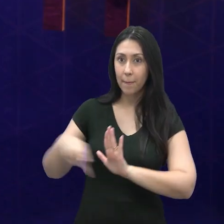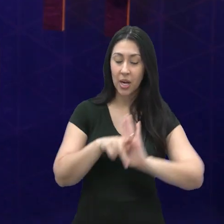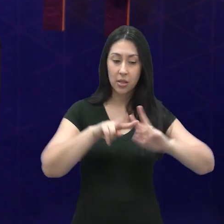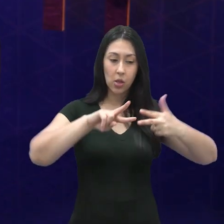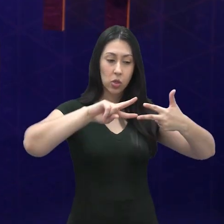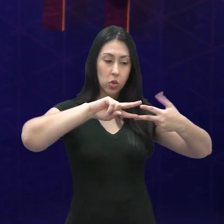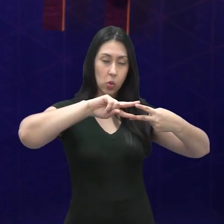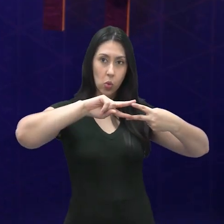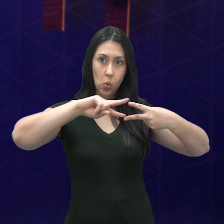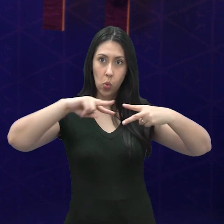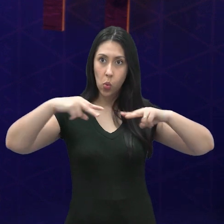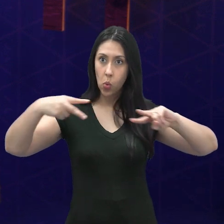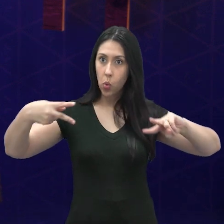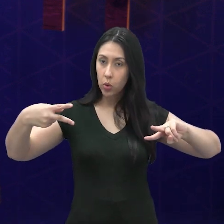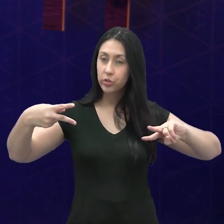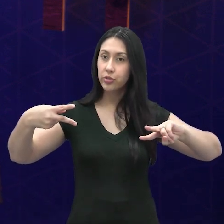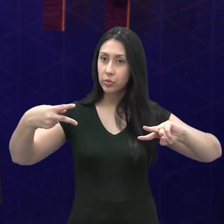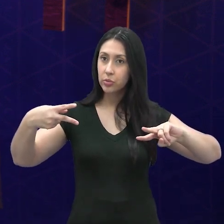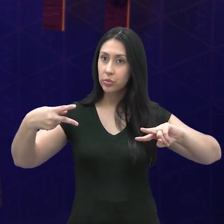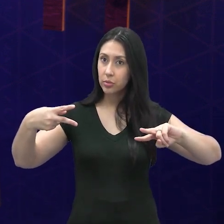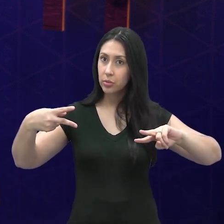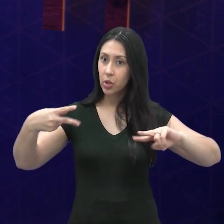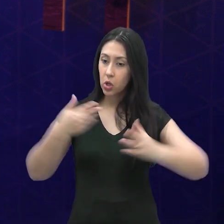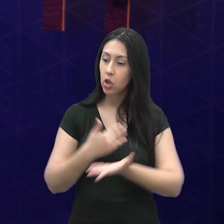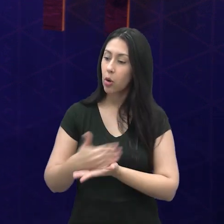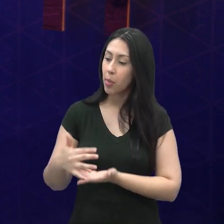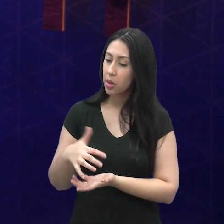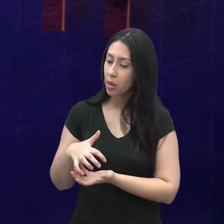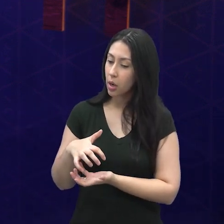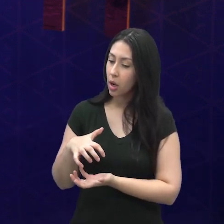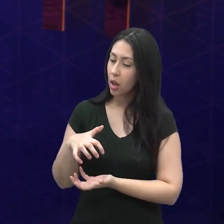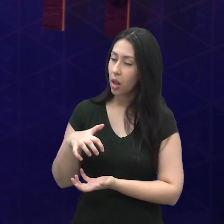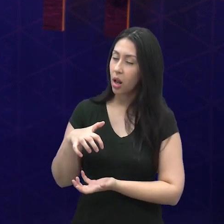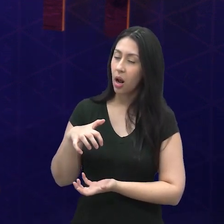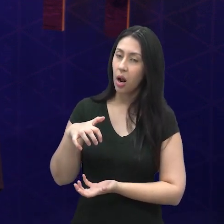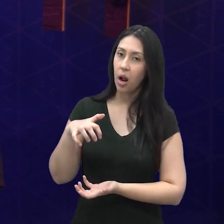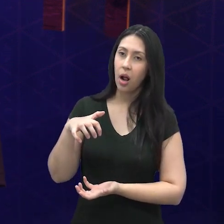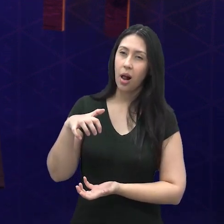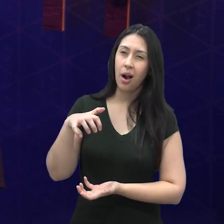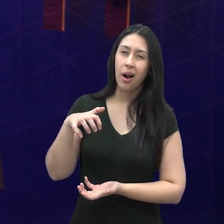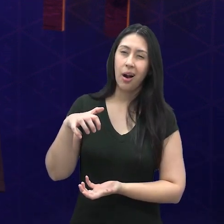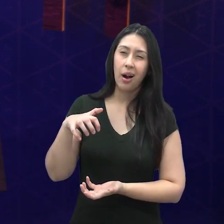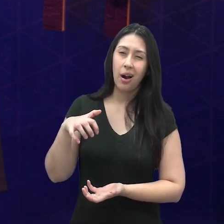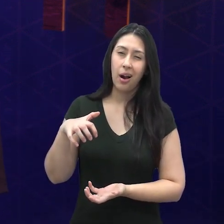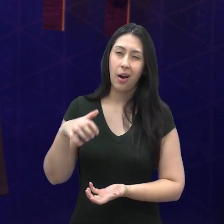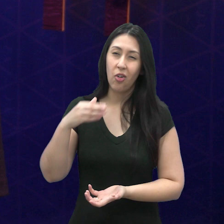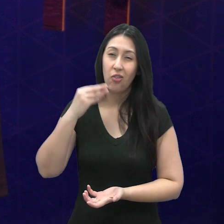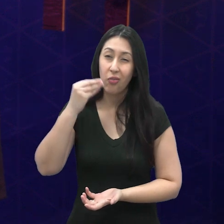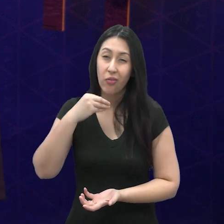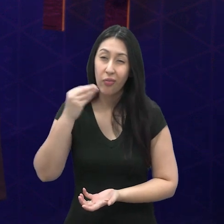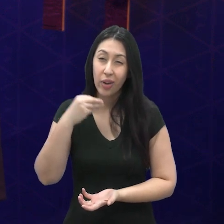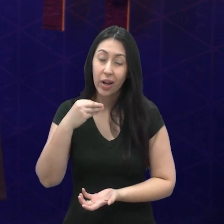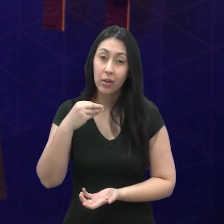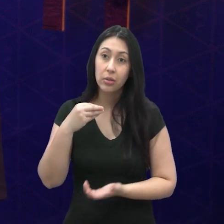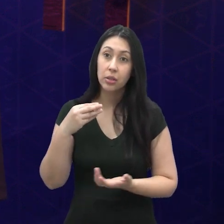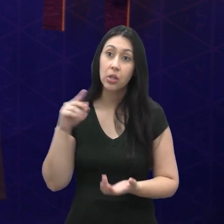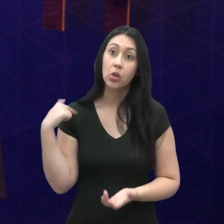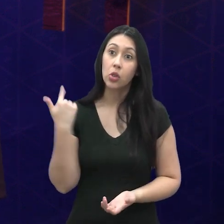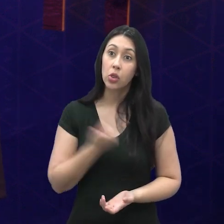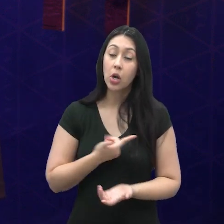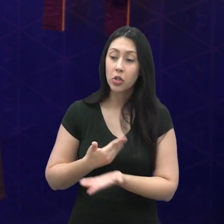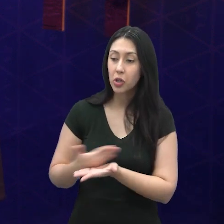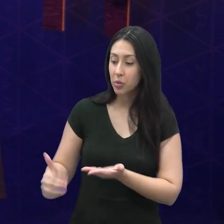código genético, né, para a gente começar a se deteriorar, né, Assim como a gente começa